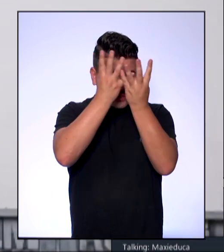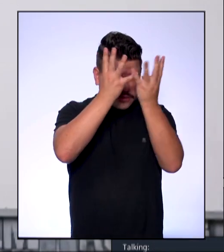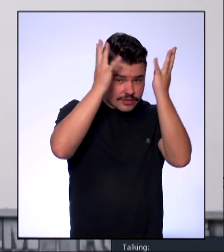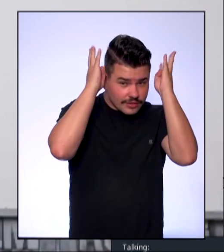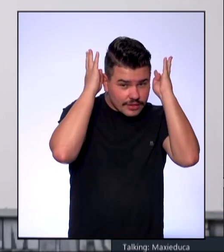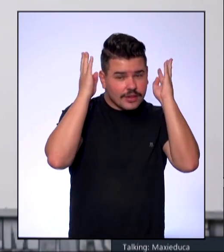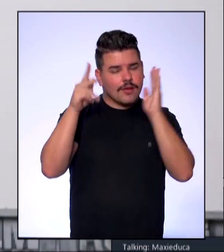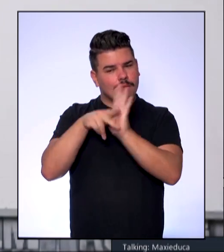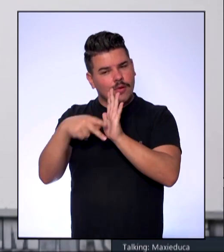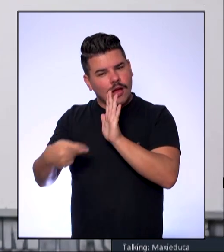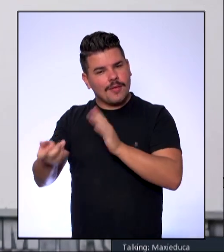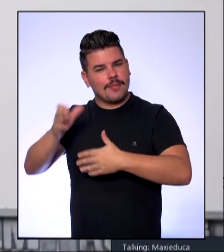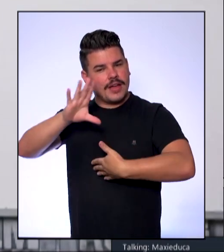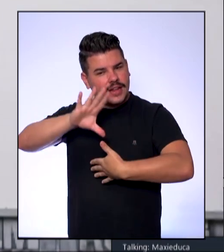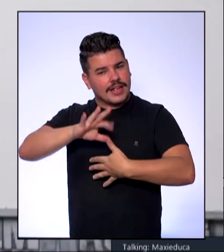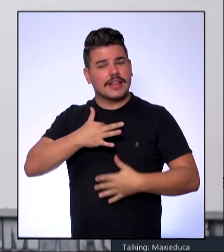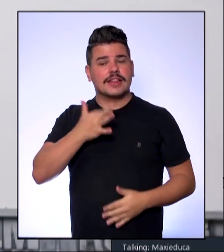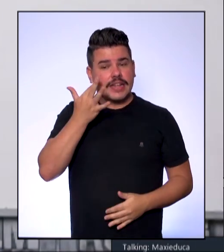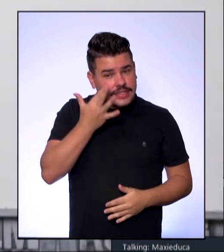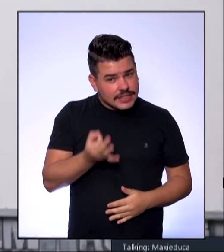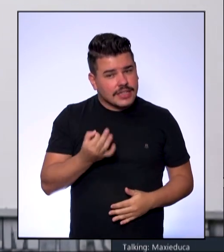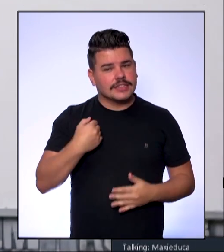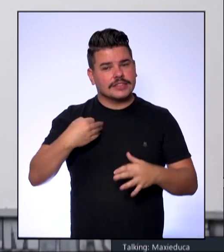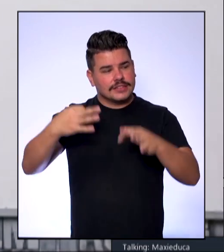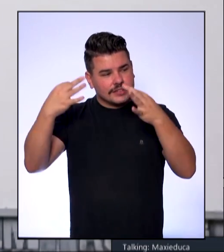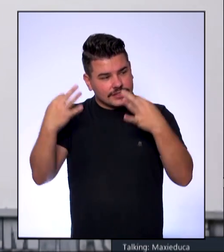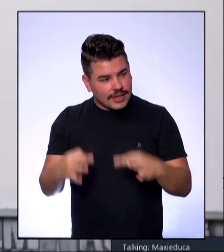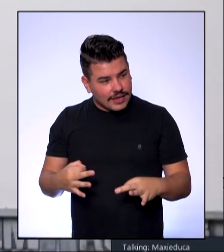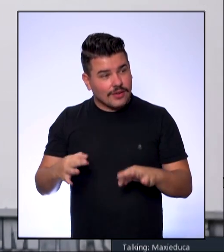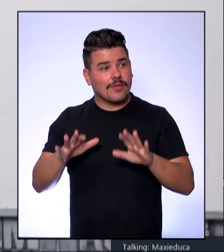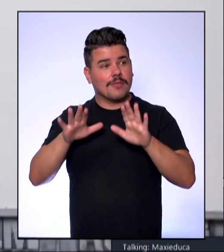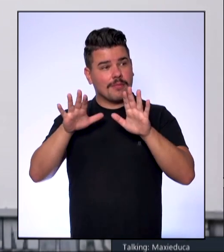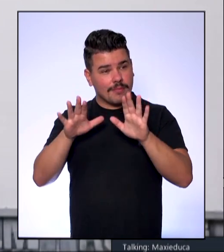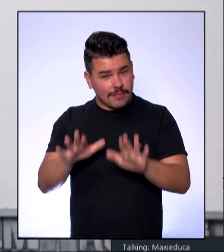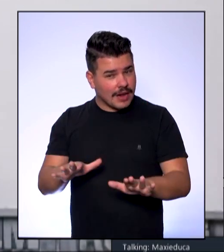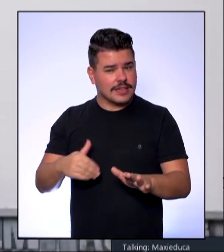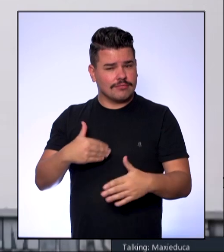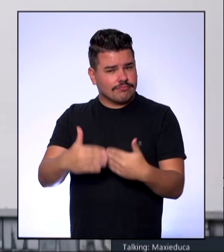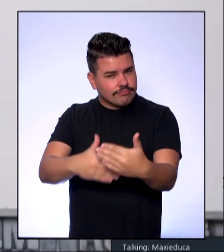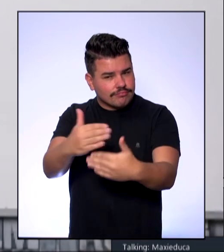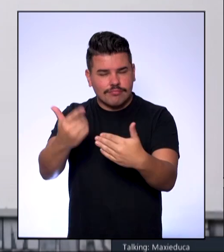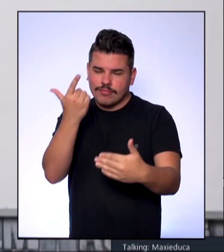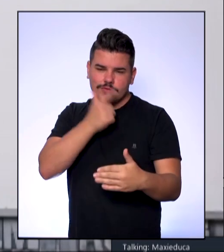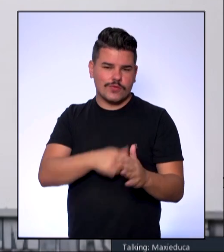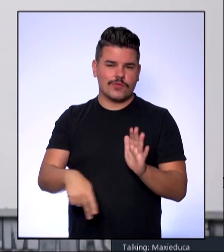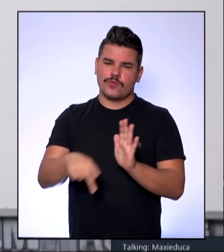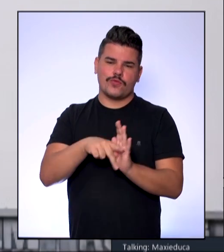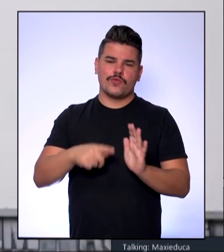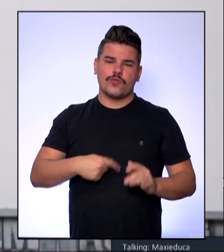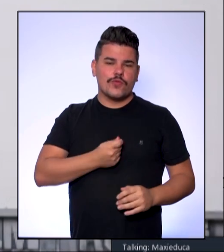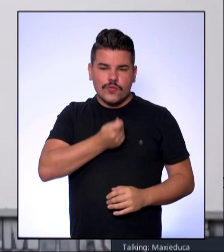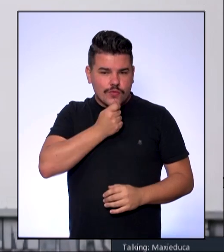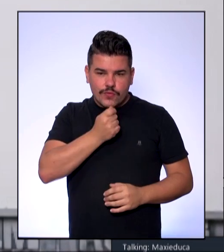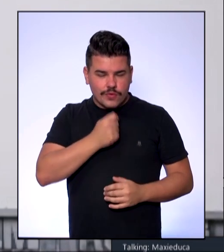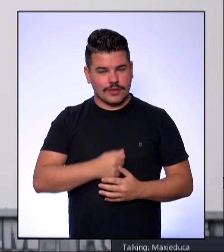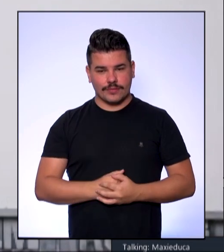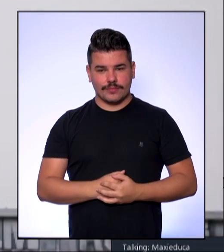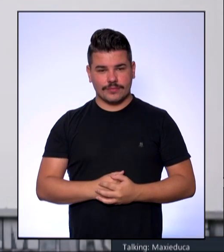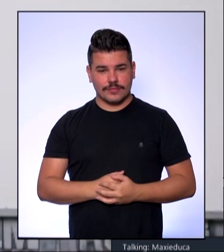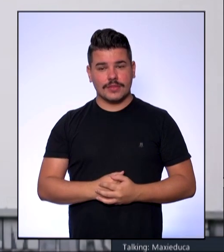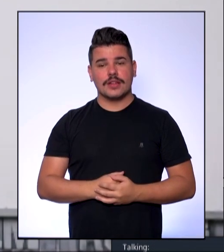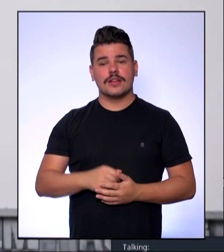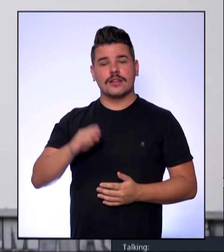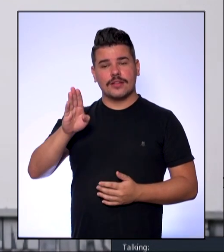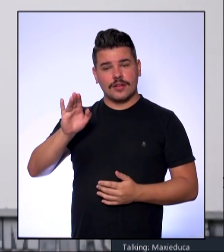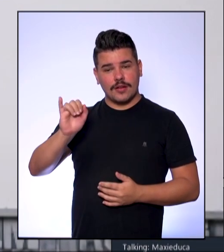seria interessante, seria correto, tá? Mas eu não teria condições para esse processo de ocupação, né? Aí a